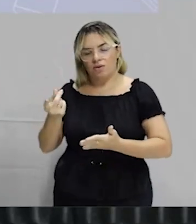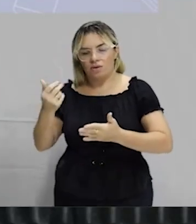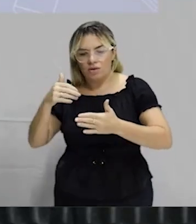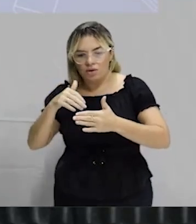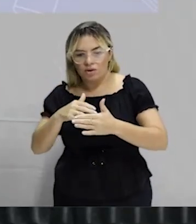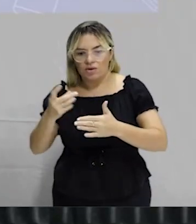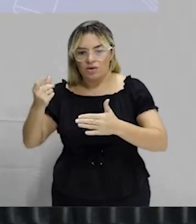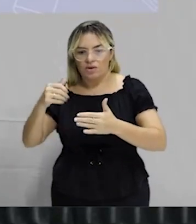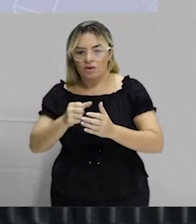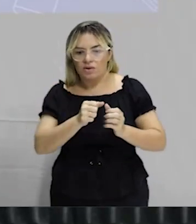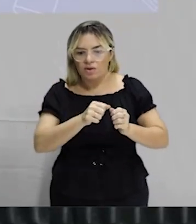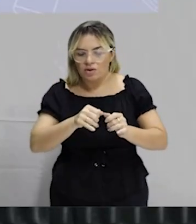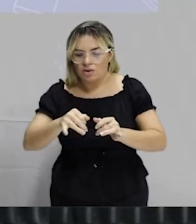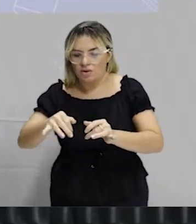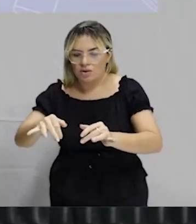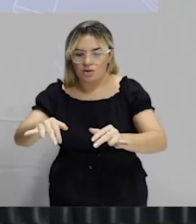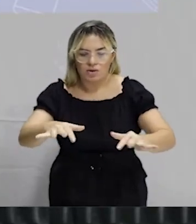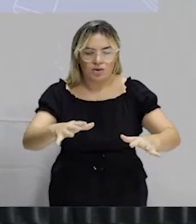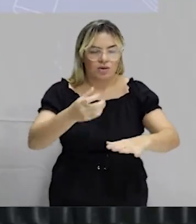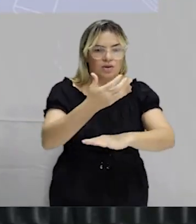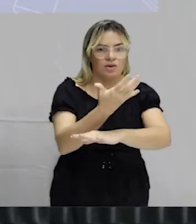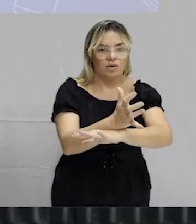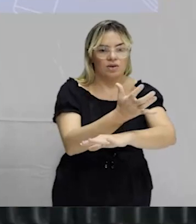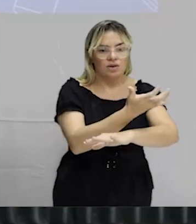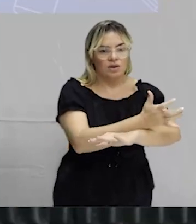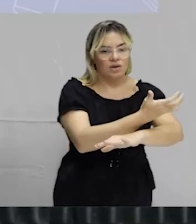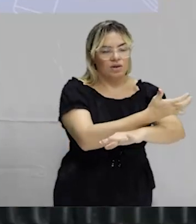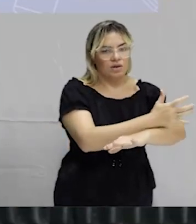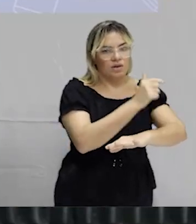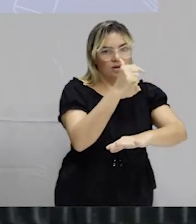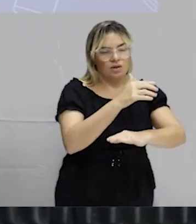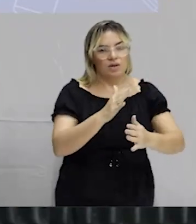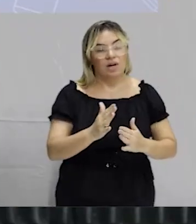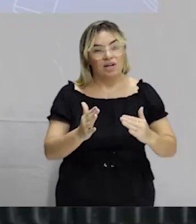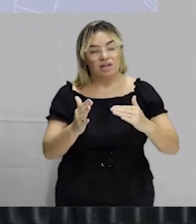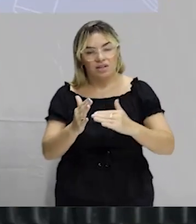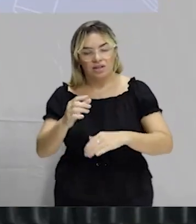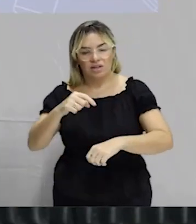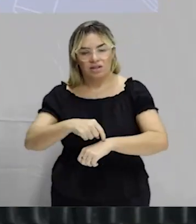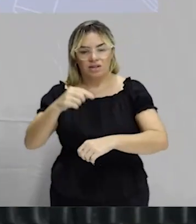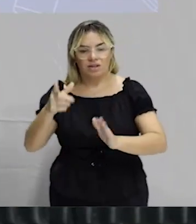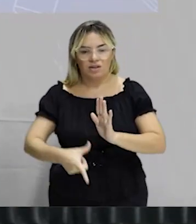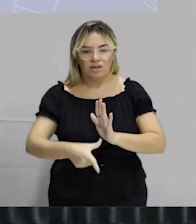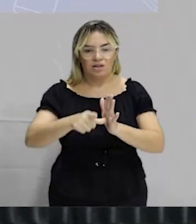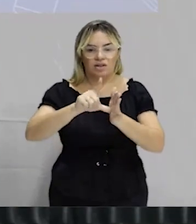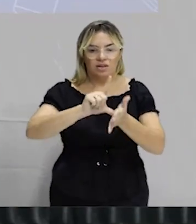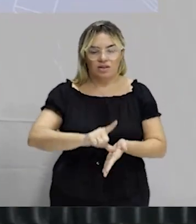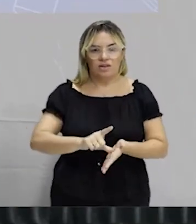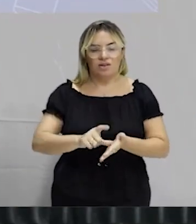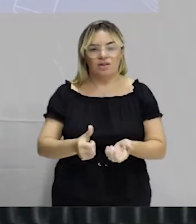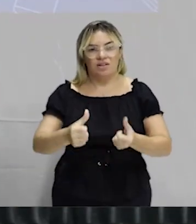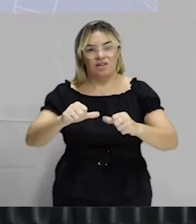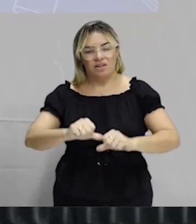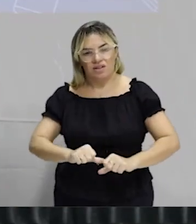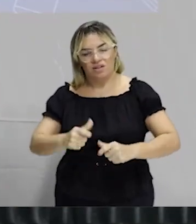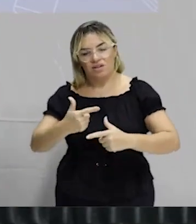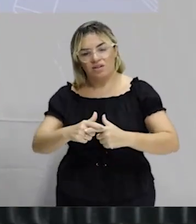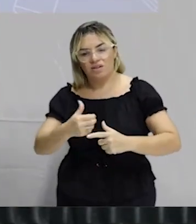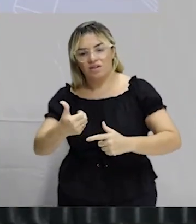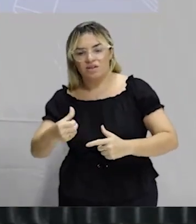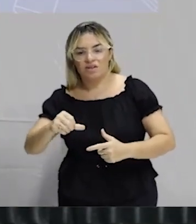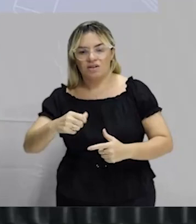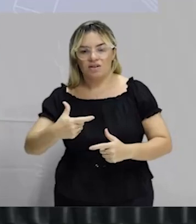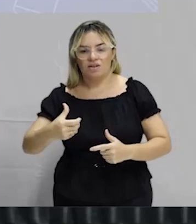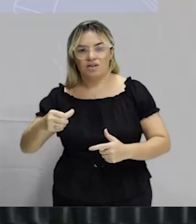expandir as plantações até aquele momento, tá vendo? Quer dizer, antes mesmo da crise de 29, você já tem um aumento da produção cafeeira